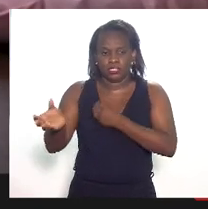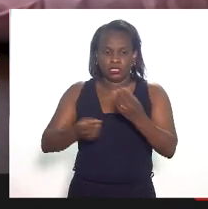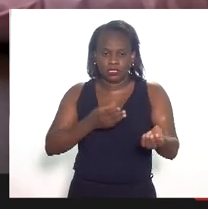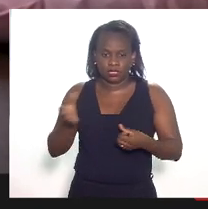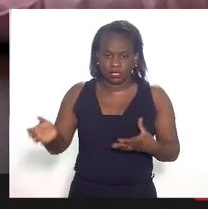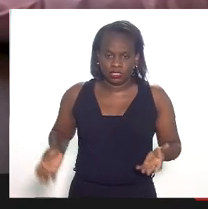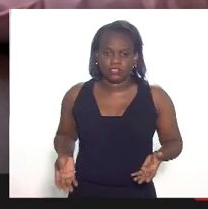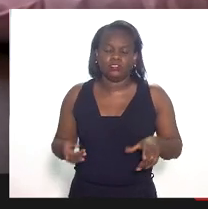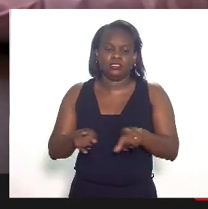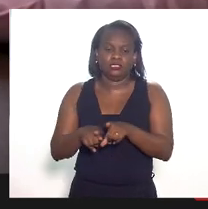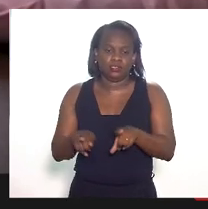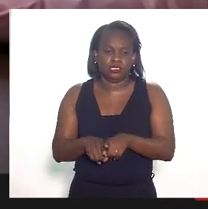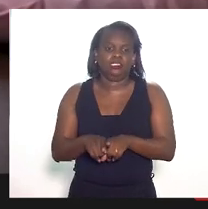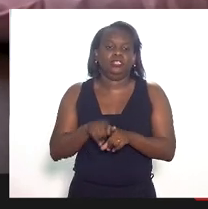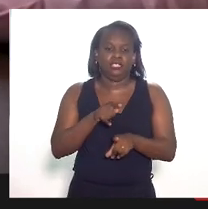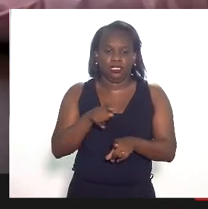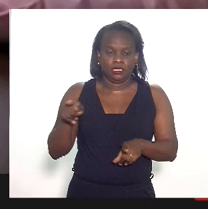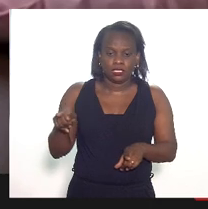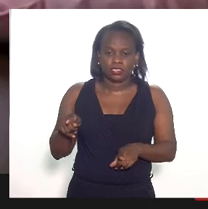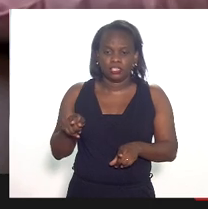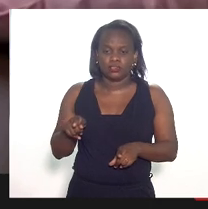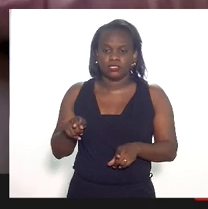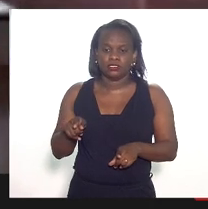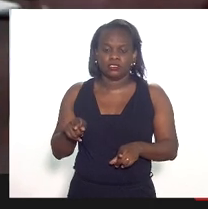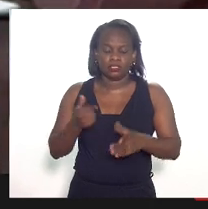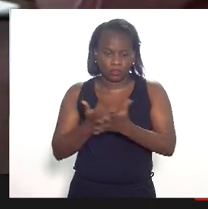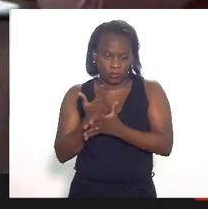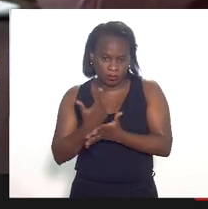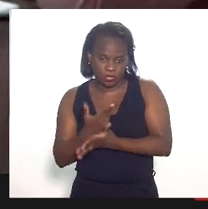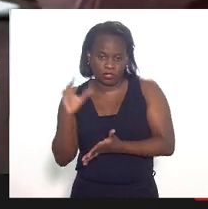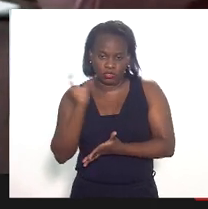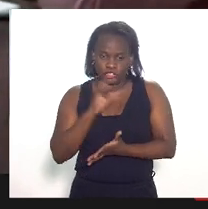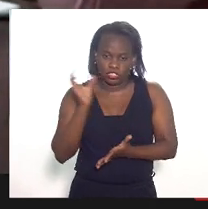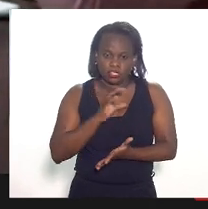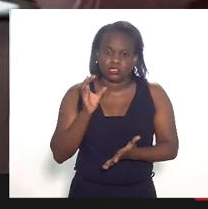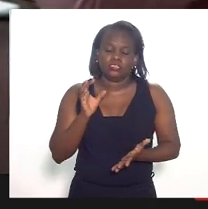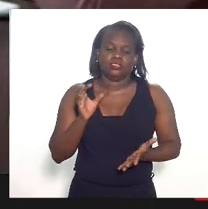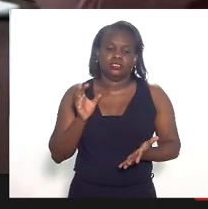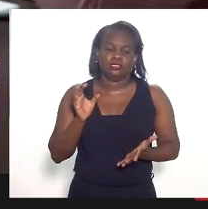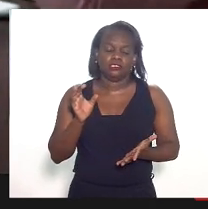distribuídos. E em relação a essa aquisição emergencial,